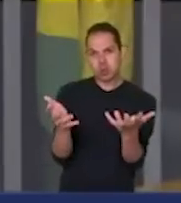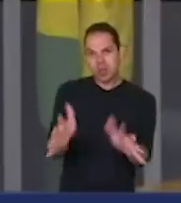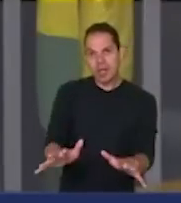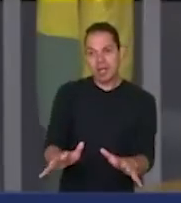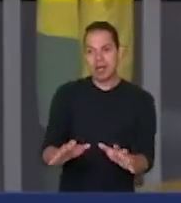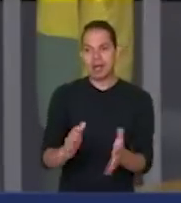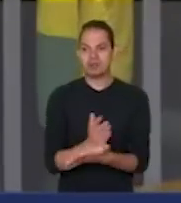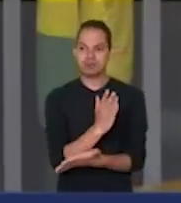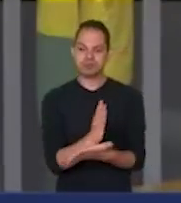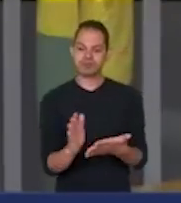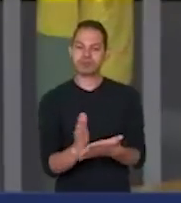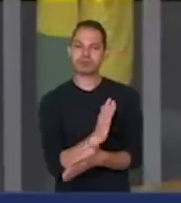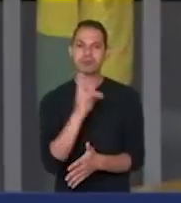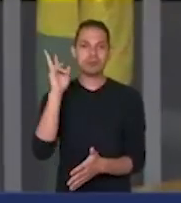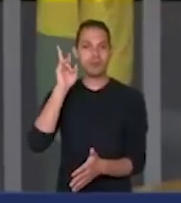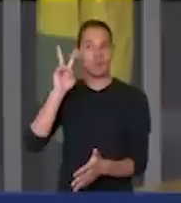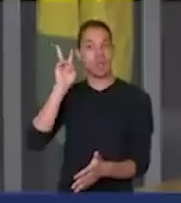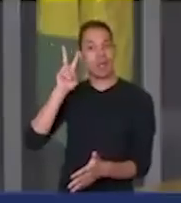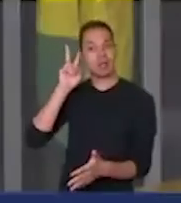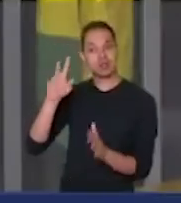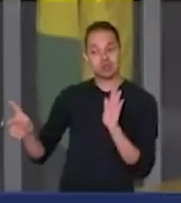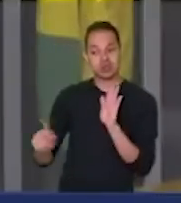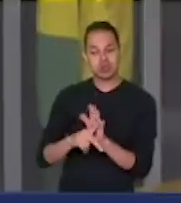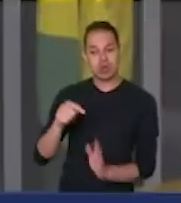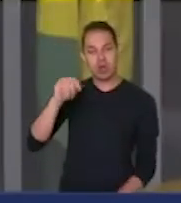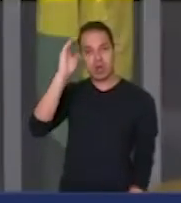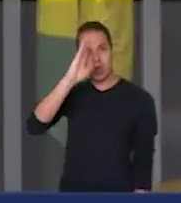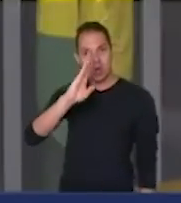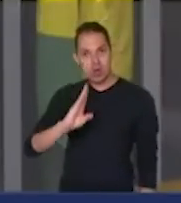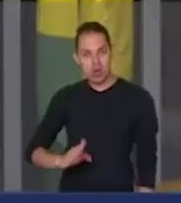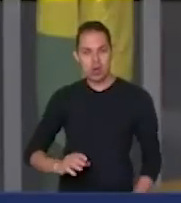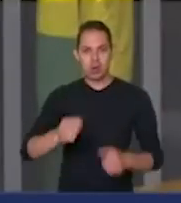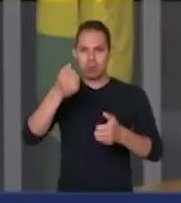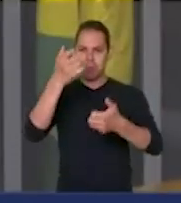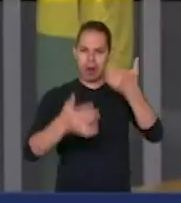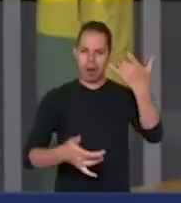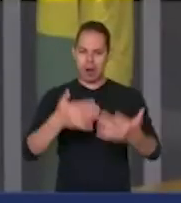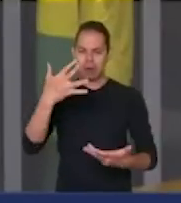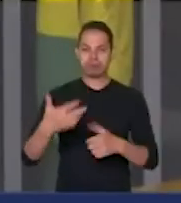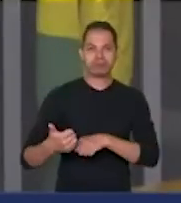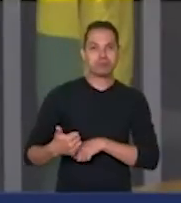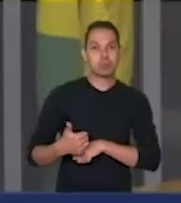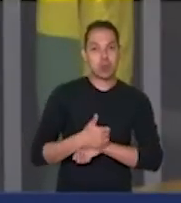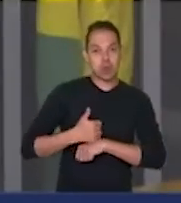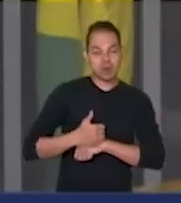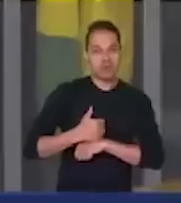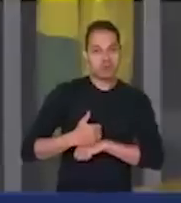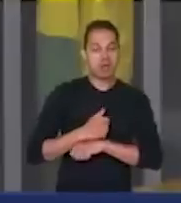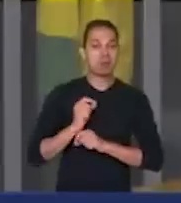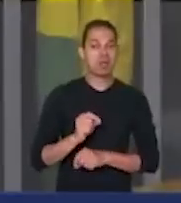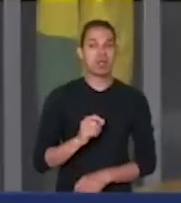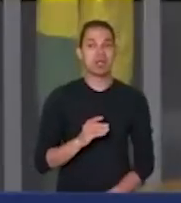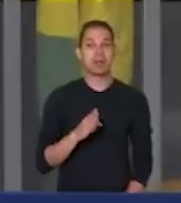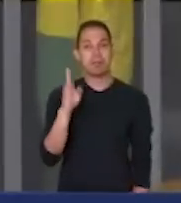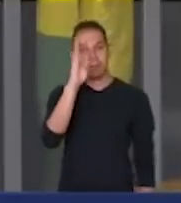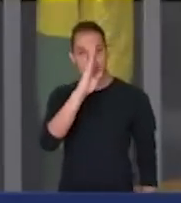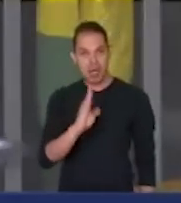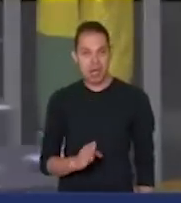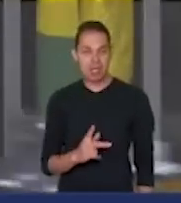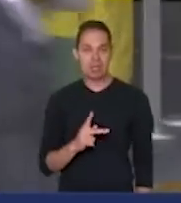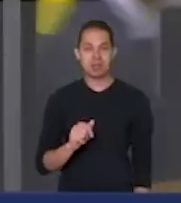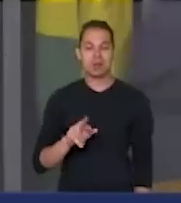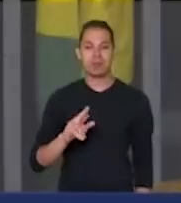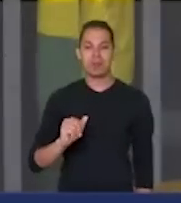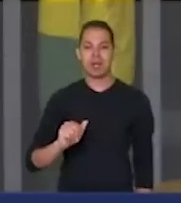da história do Brasil contada de uma forma muito profissional pela Brasil Paralelo? Basta ver